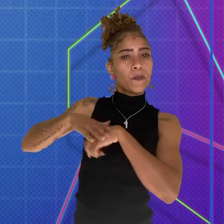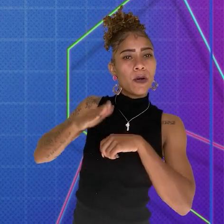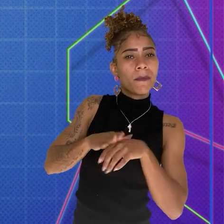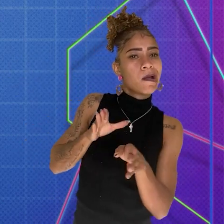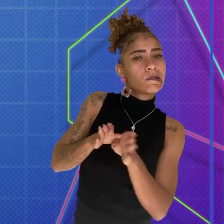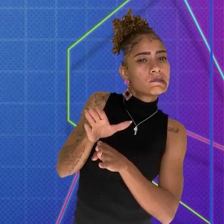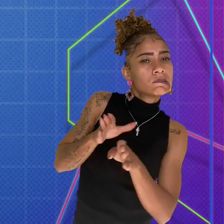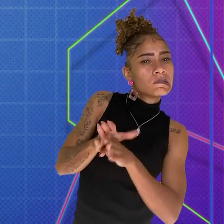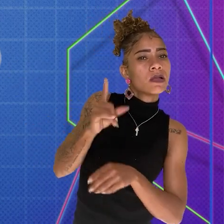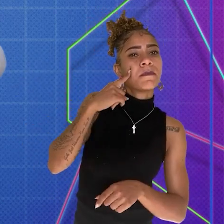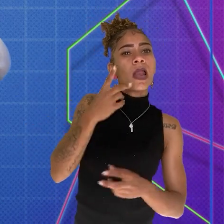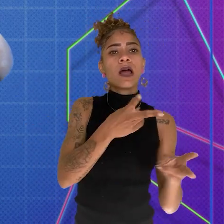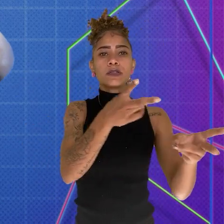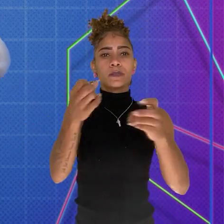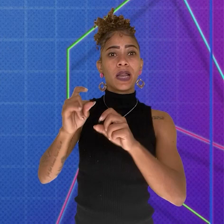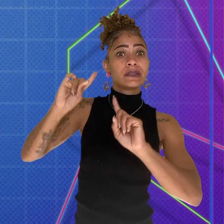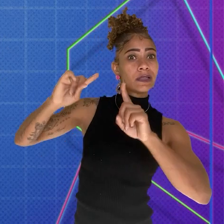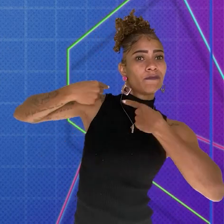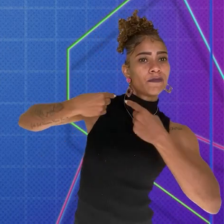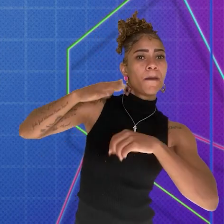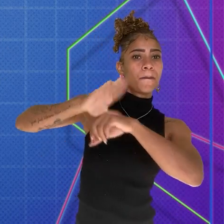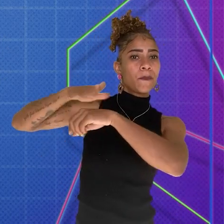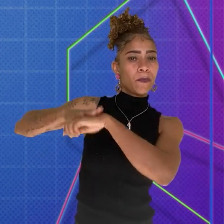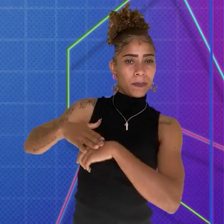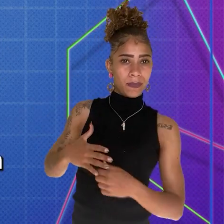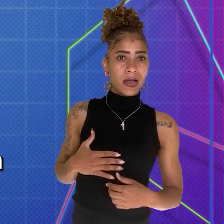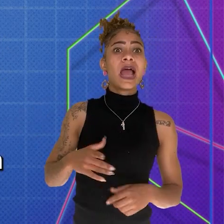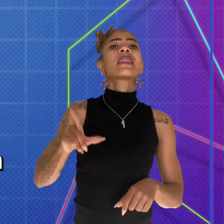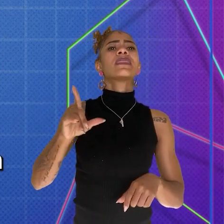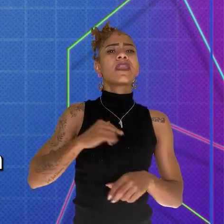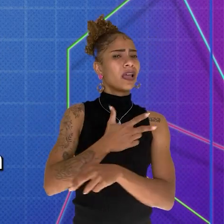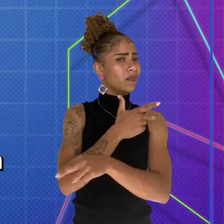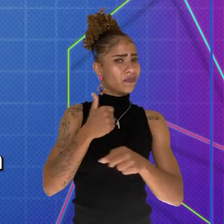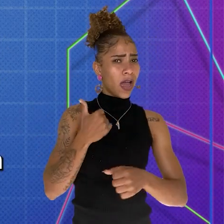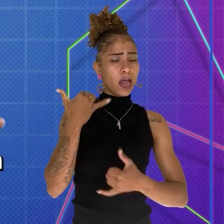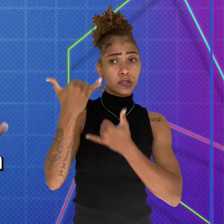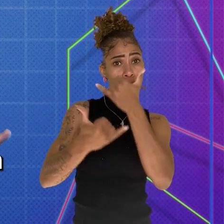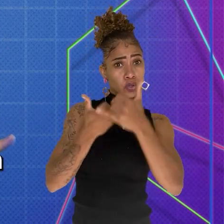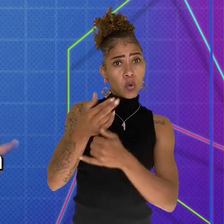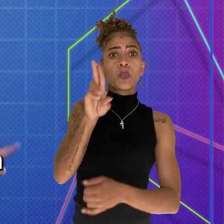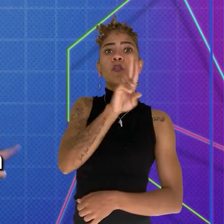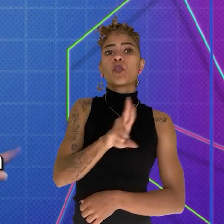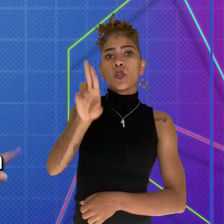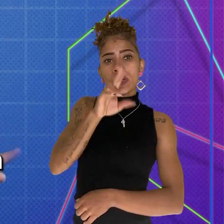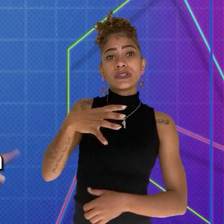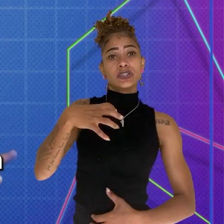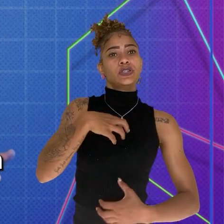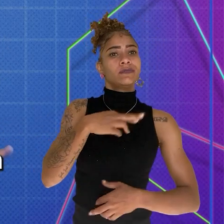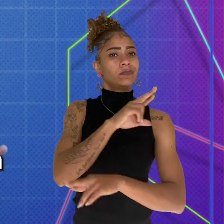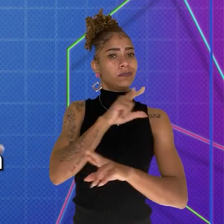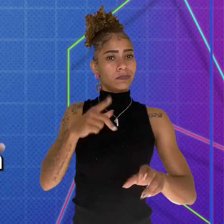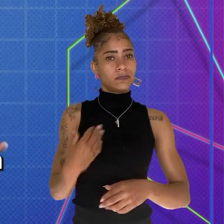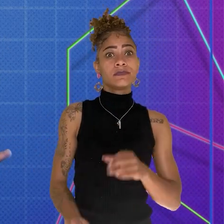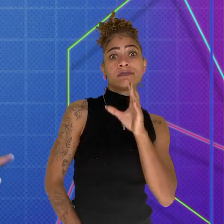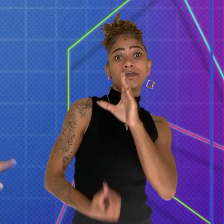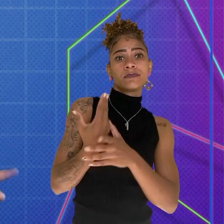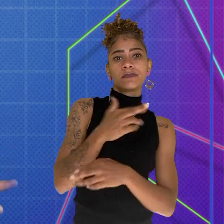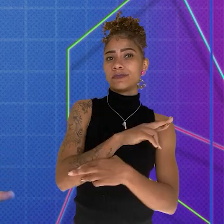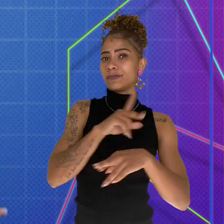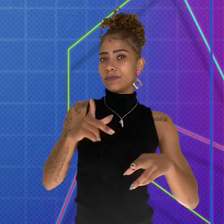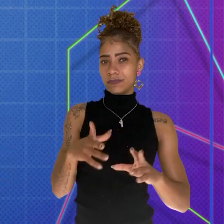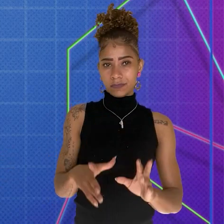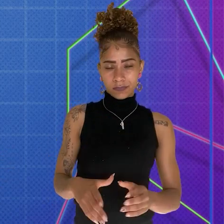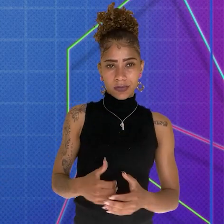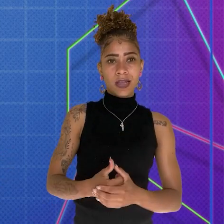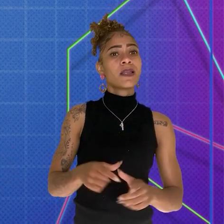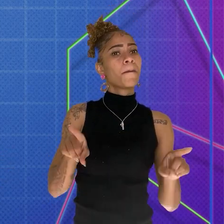incluindo o som, para explorar e resolver desafios no jogo. Há muitos jogos que usam a mecânica de som de maneiras diferentes para criar diferentes